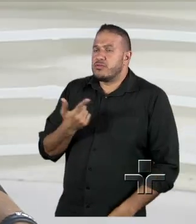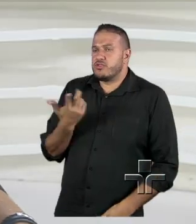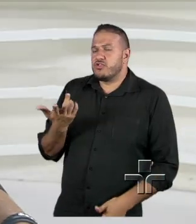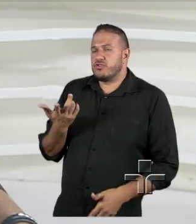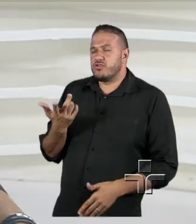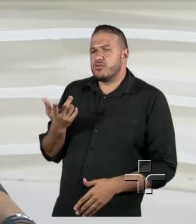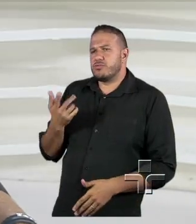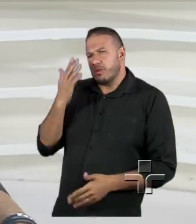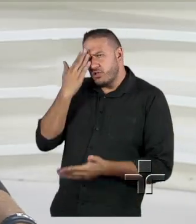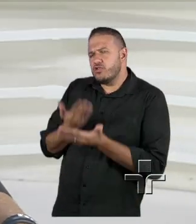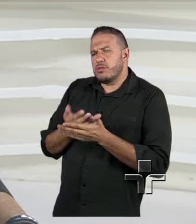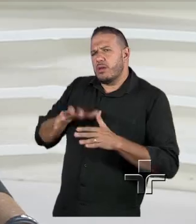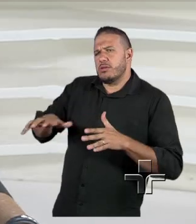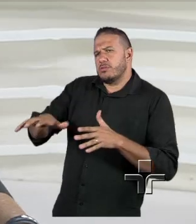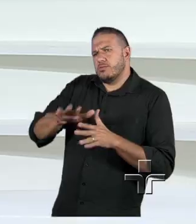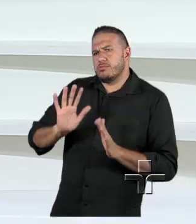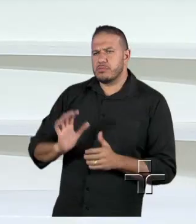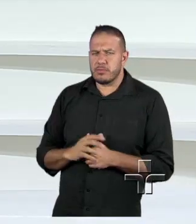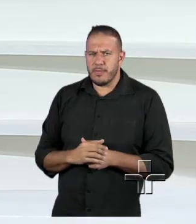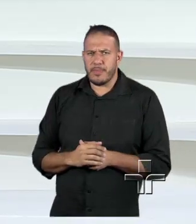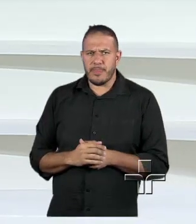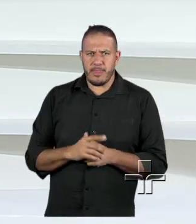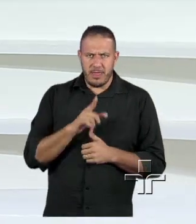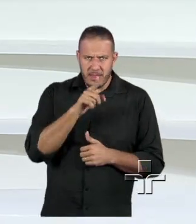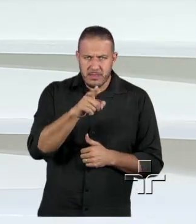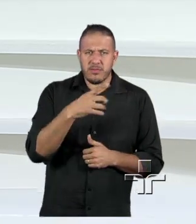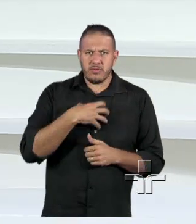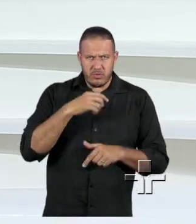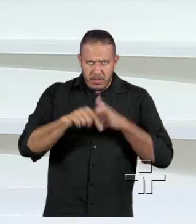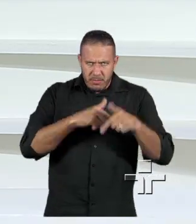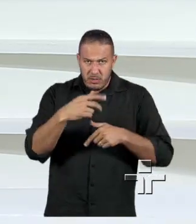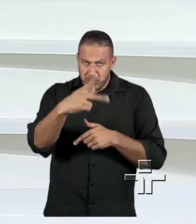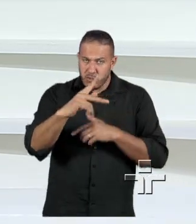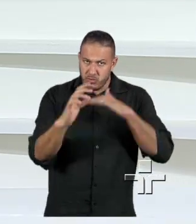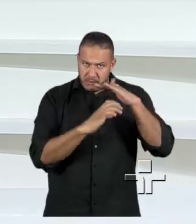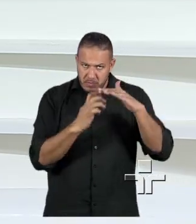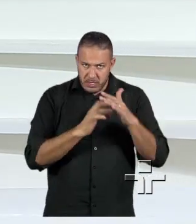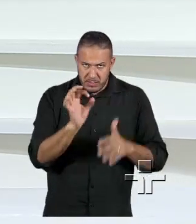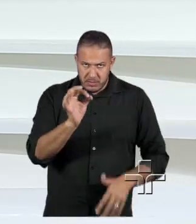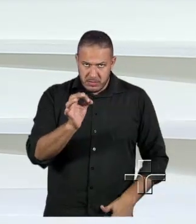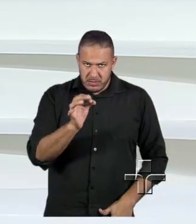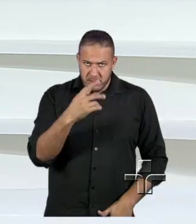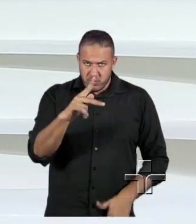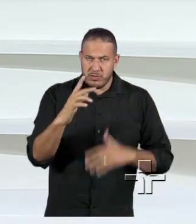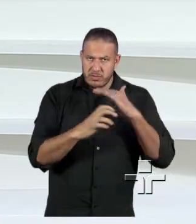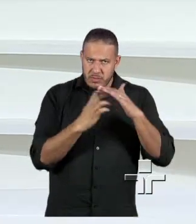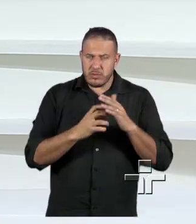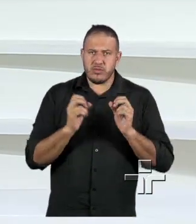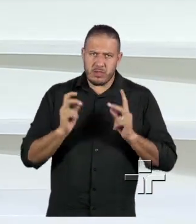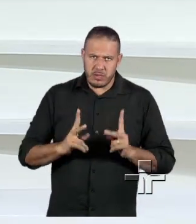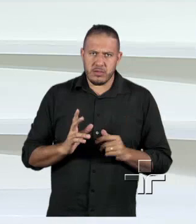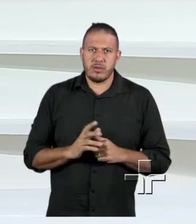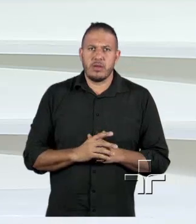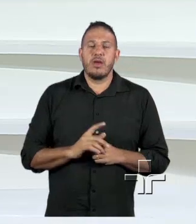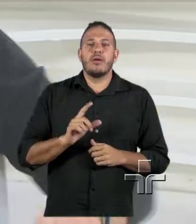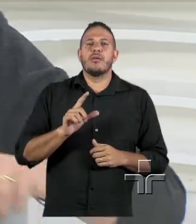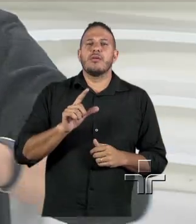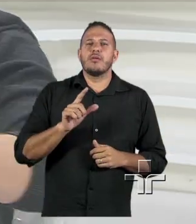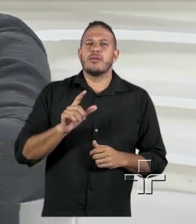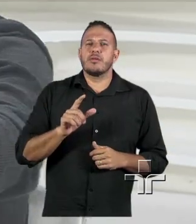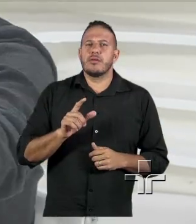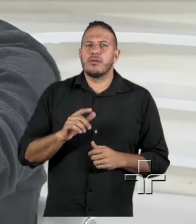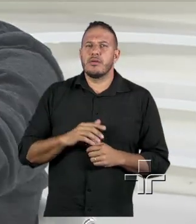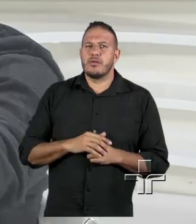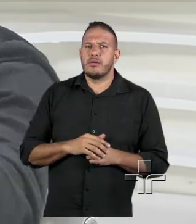nossa região, etc. Né? Essa é a atuação da sua empresa, Isso, né? É da sua empresa, ok. Não, depois, quando não é da minha você... pessoa